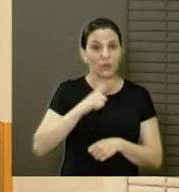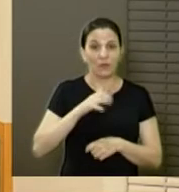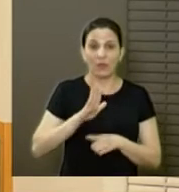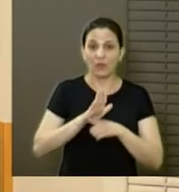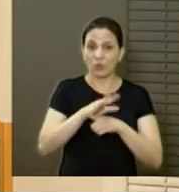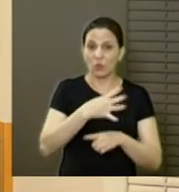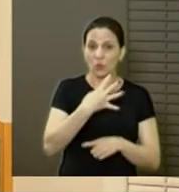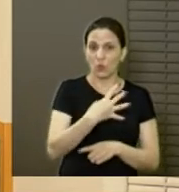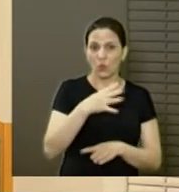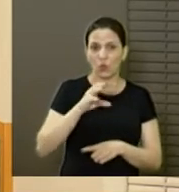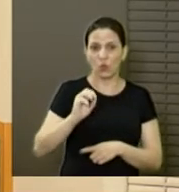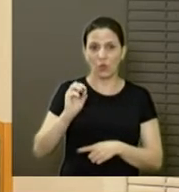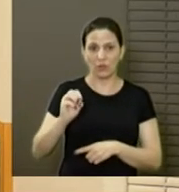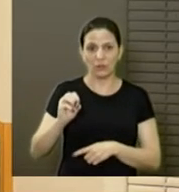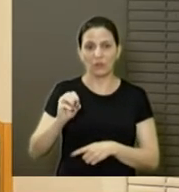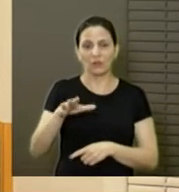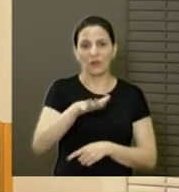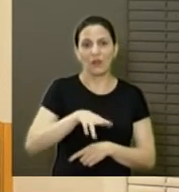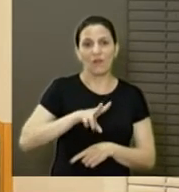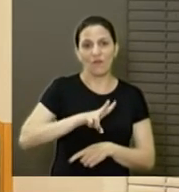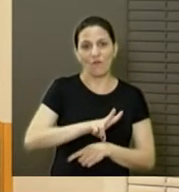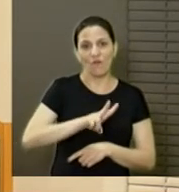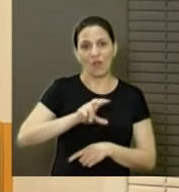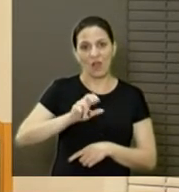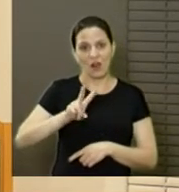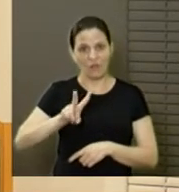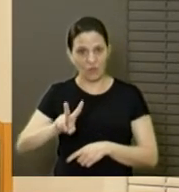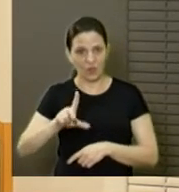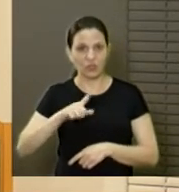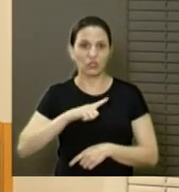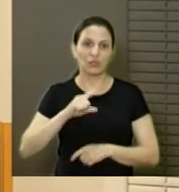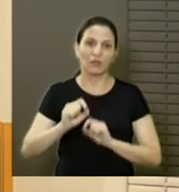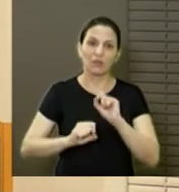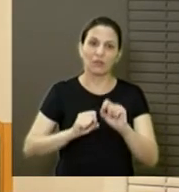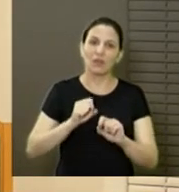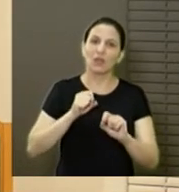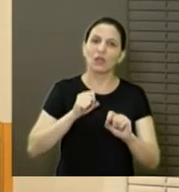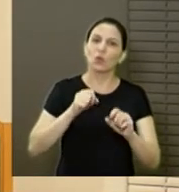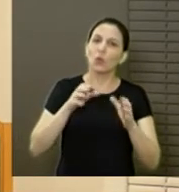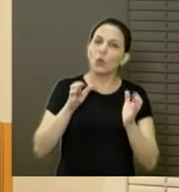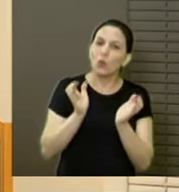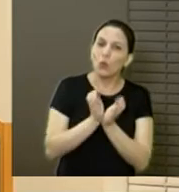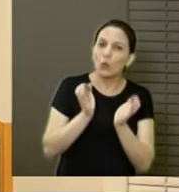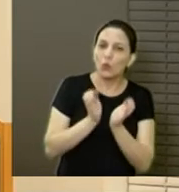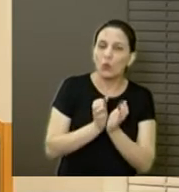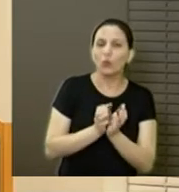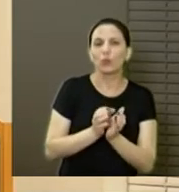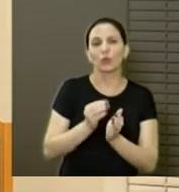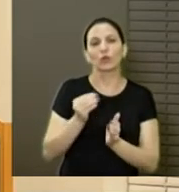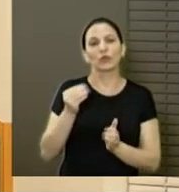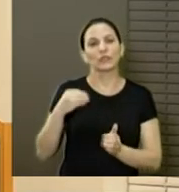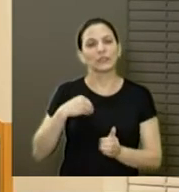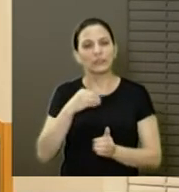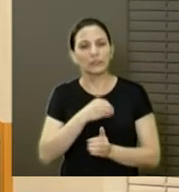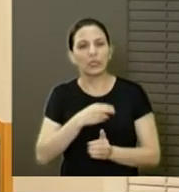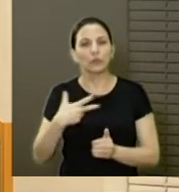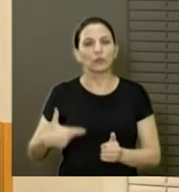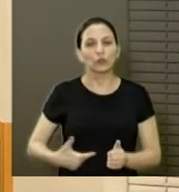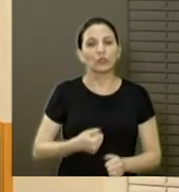atenderam 400 moradores da região do Vale Verde. Apesar de já termos um mutirão de cirurgias e exames, precisamos de